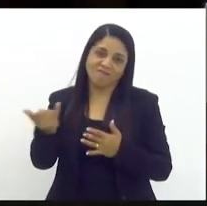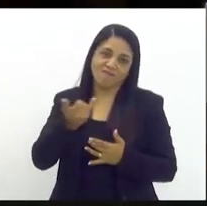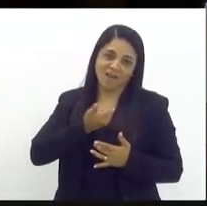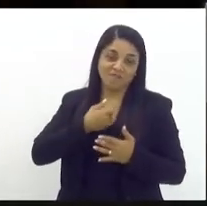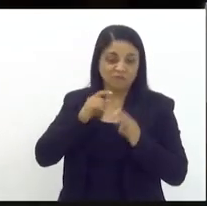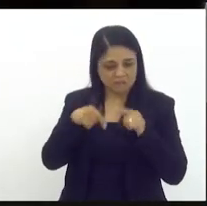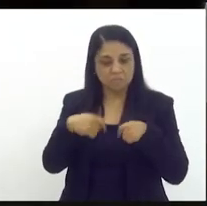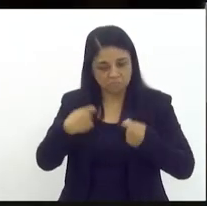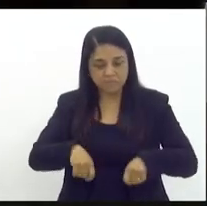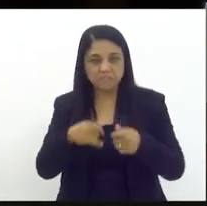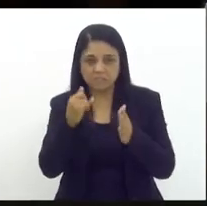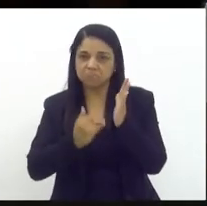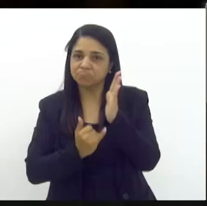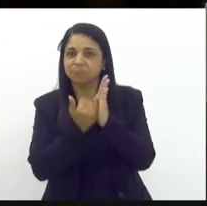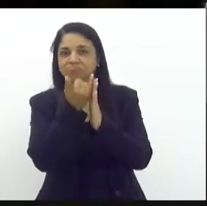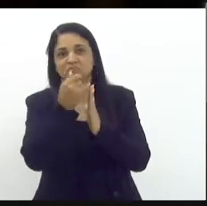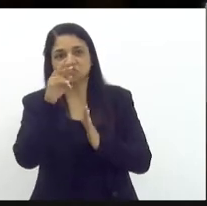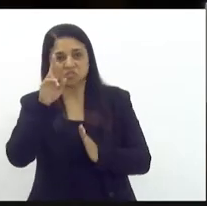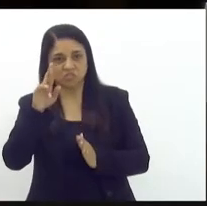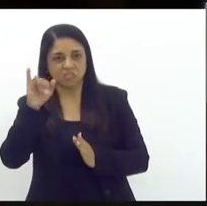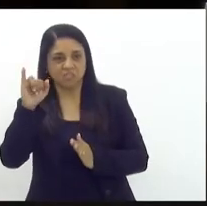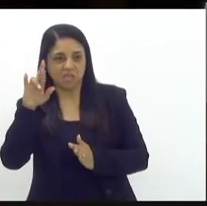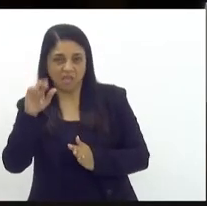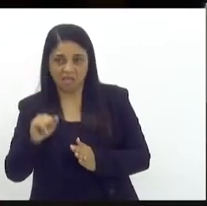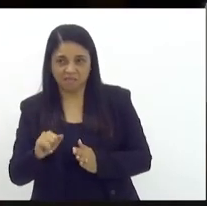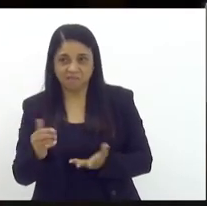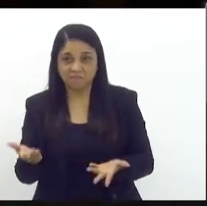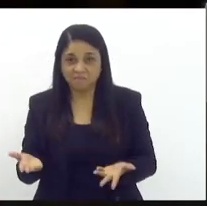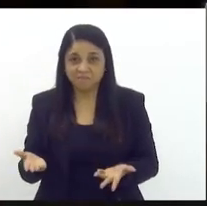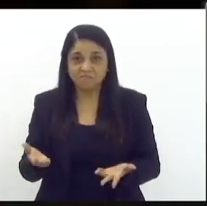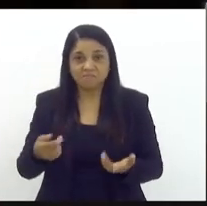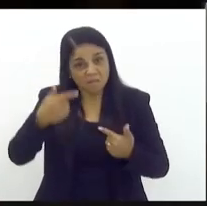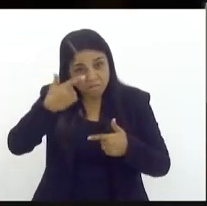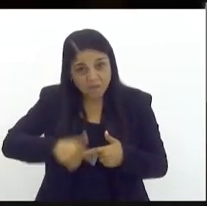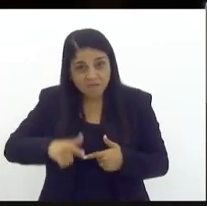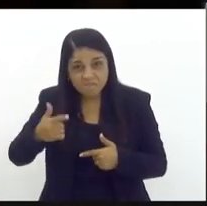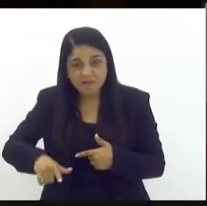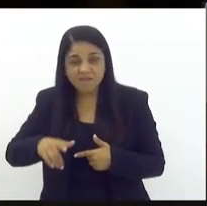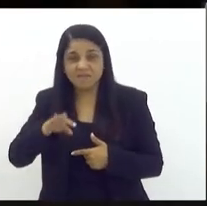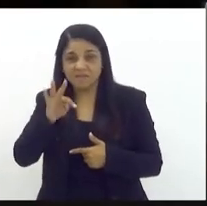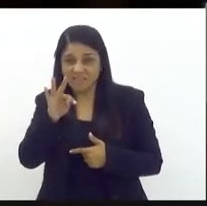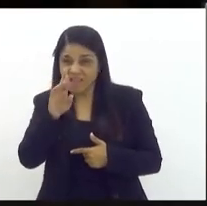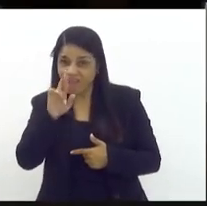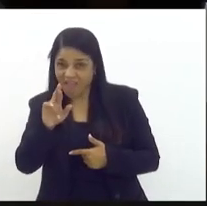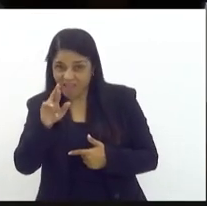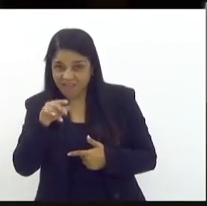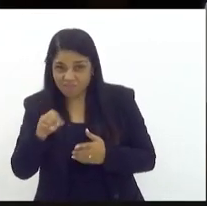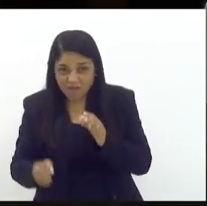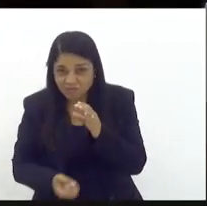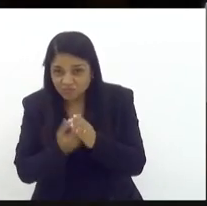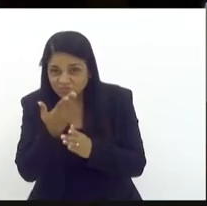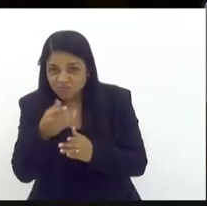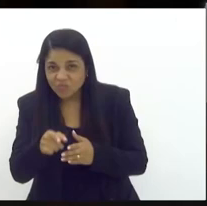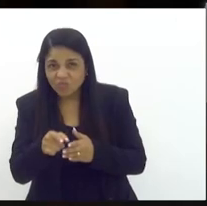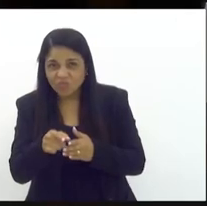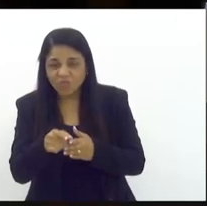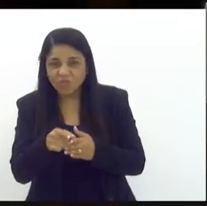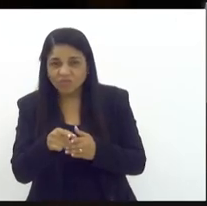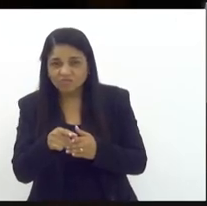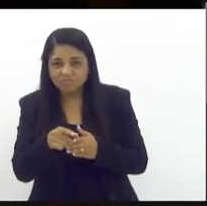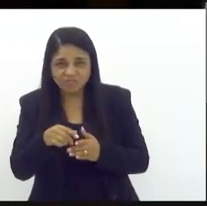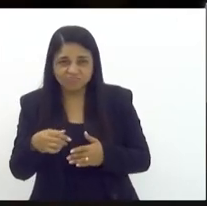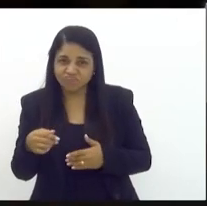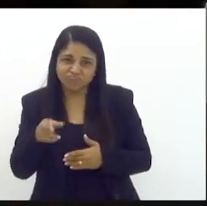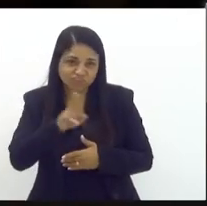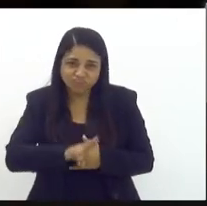neutro o IPVA desse jeito e o ITR não existe é para fazer mais um que não vai funcionar vamos arrumar os que existe já né tem